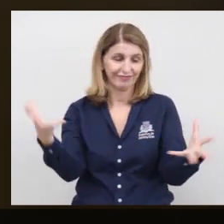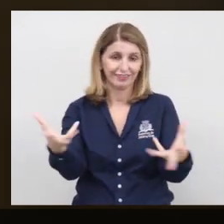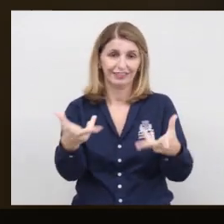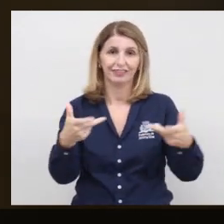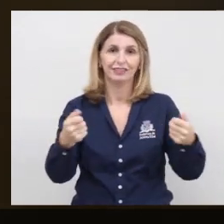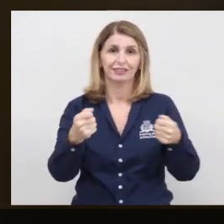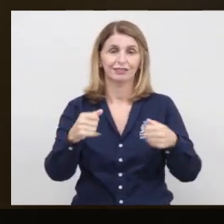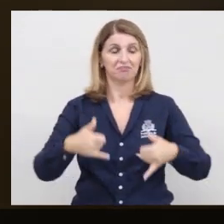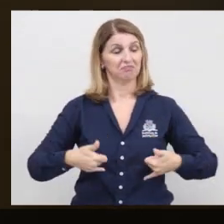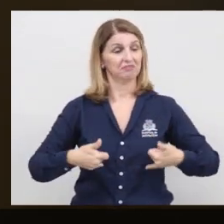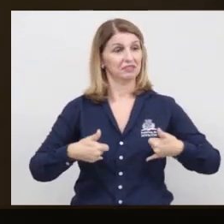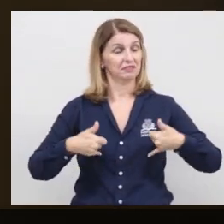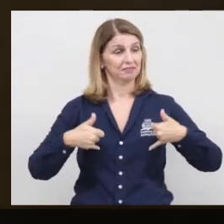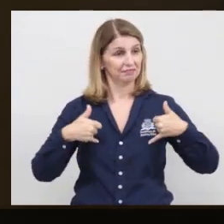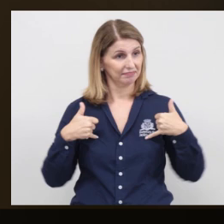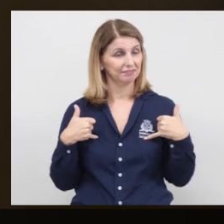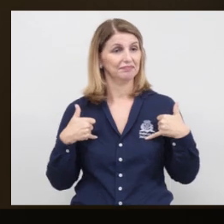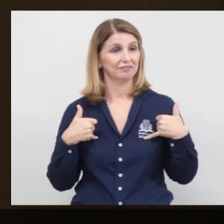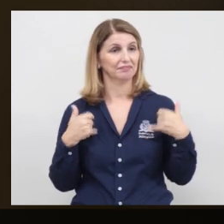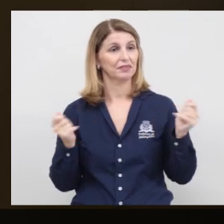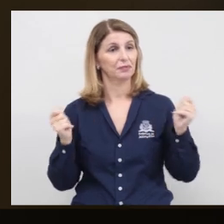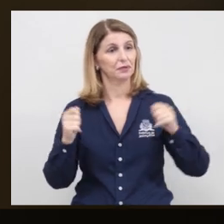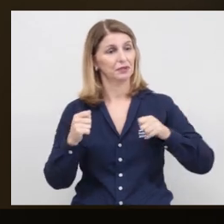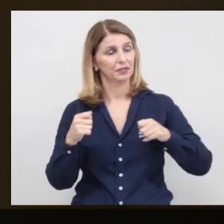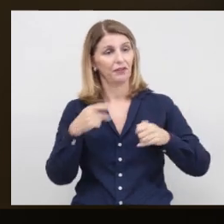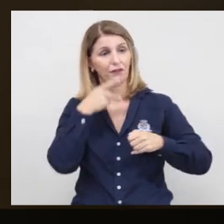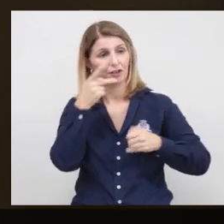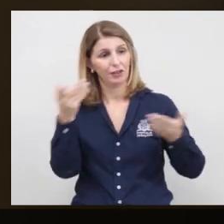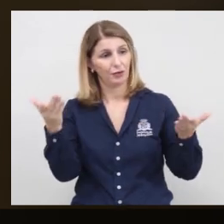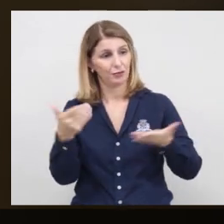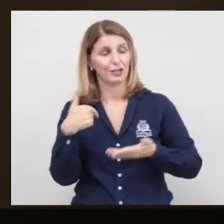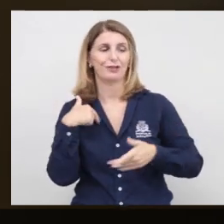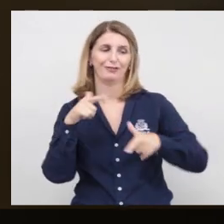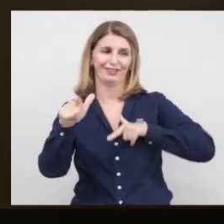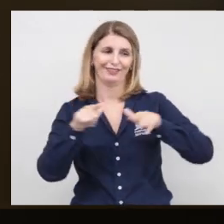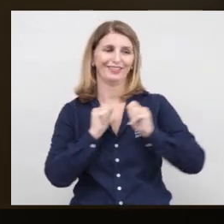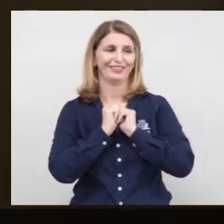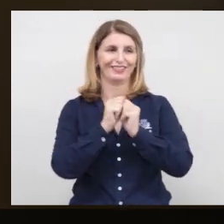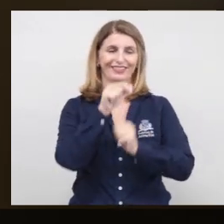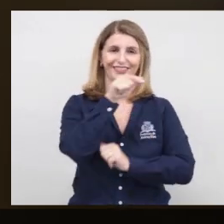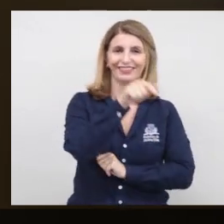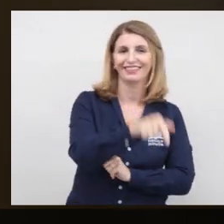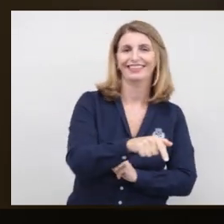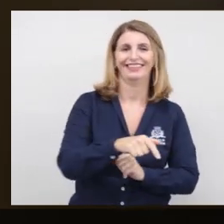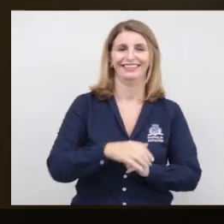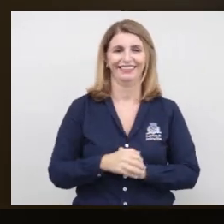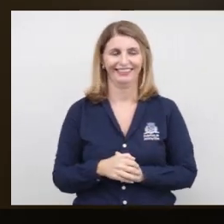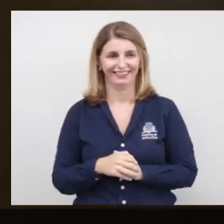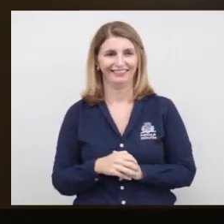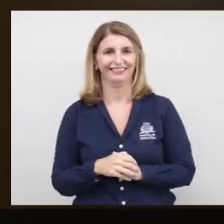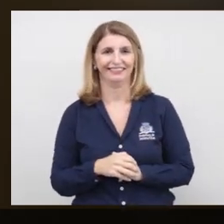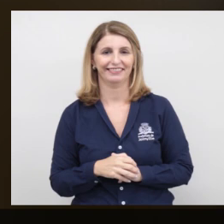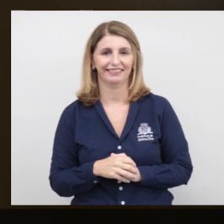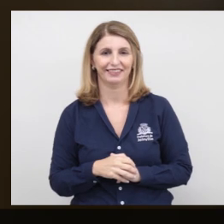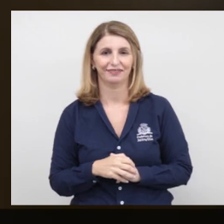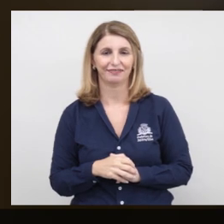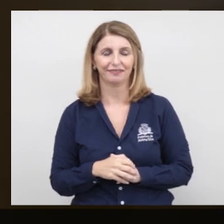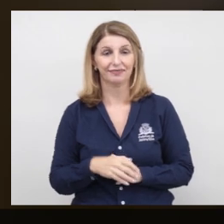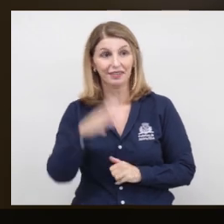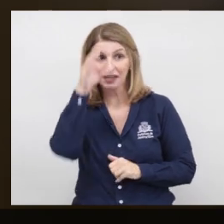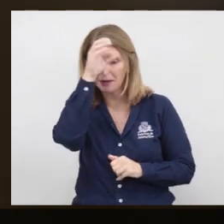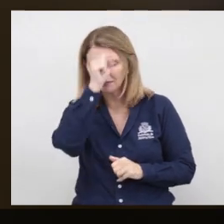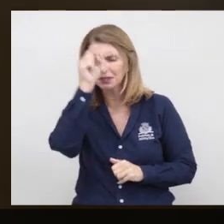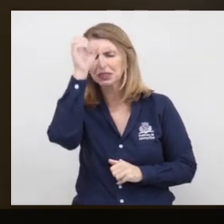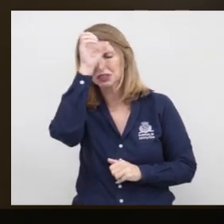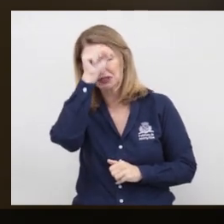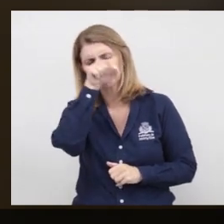fora de Campo também então eu tenho maior orgulho de poder dizer hoje que eu trabalhei com o nardela comecei com o